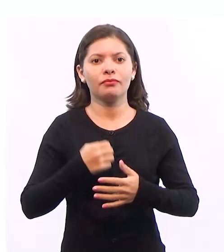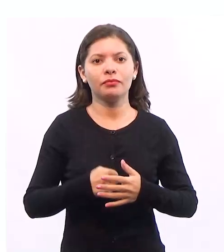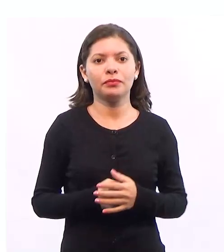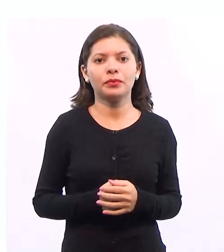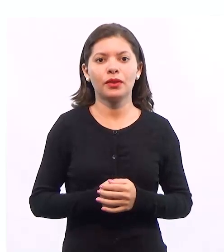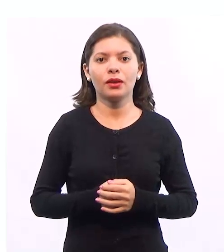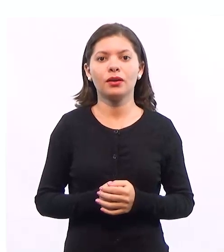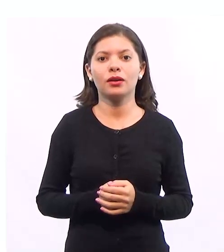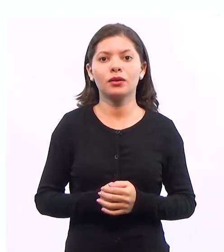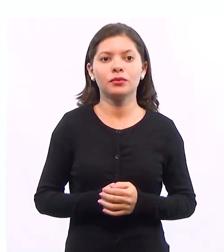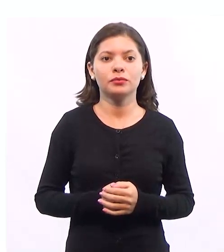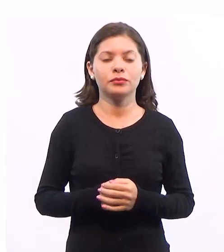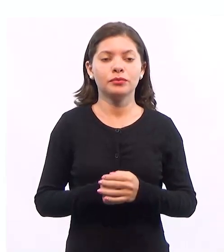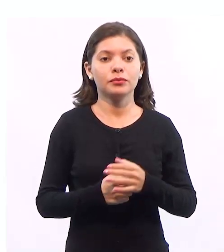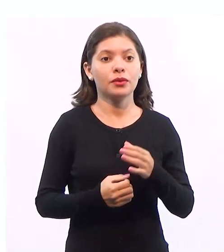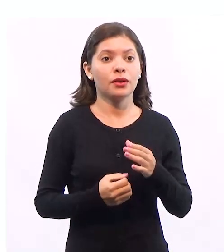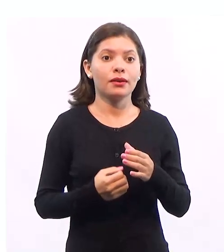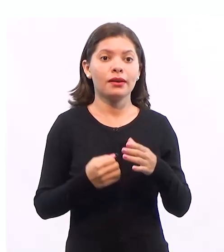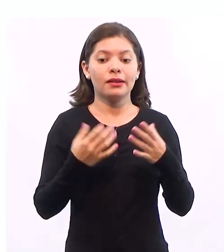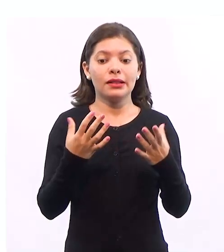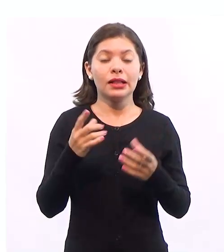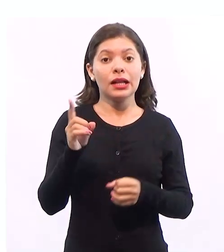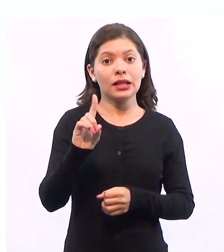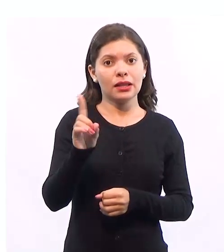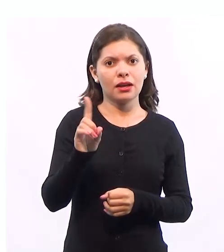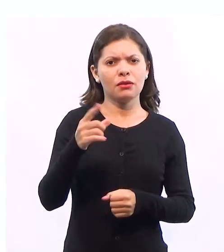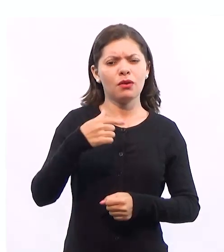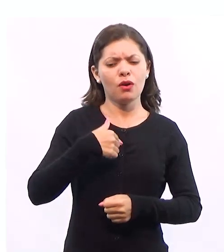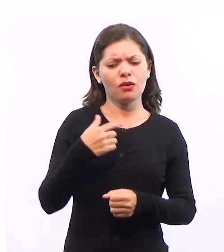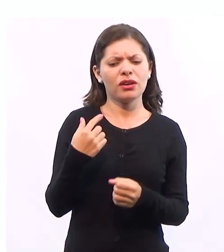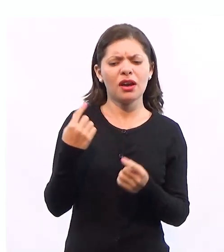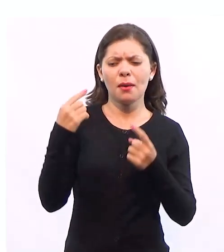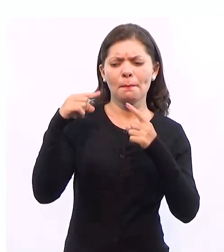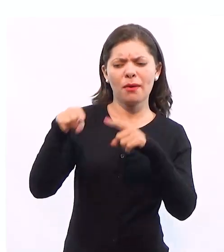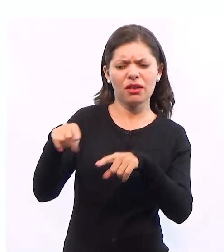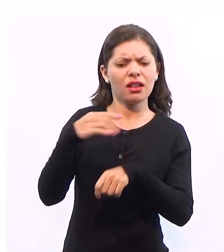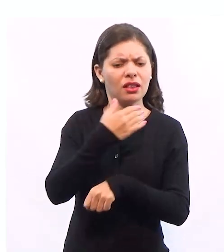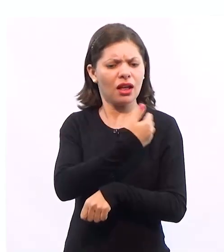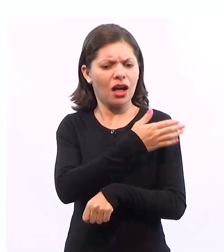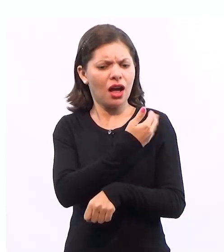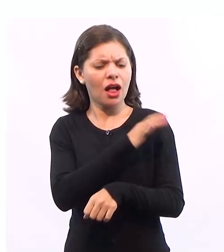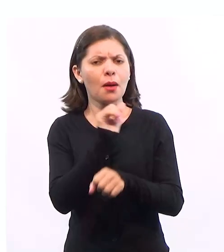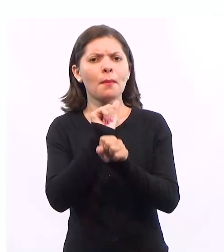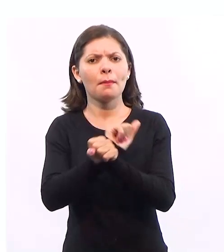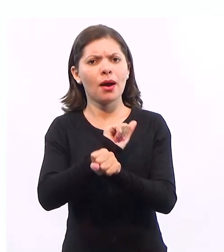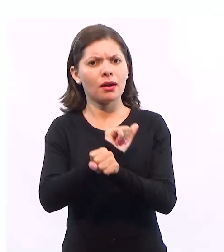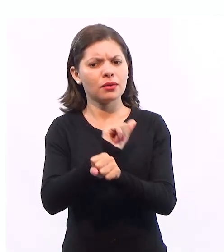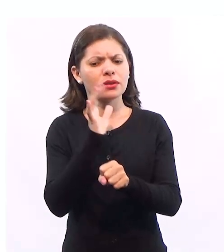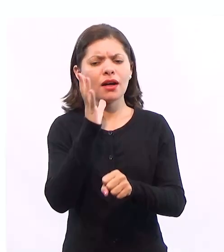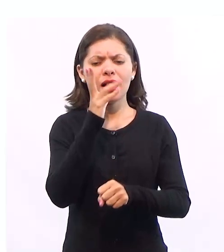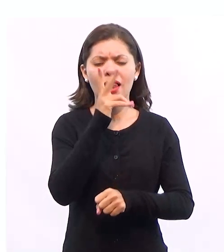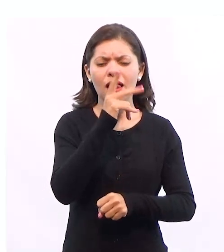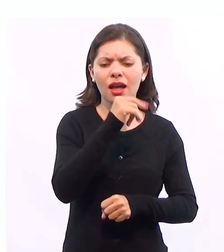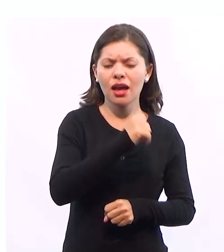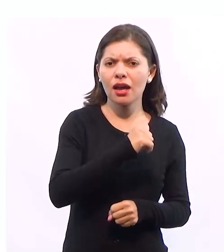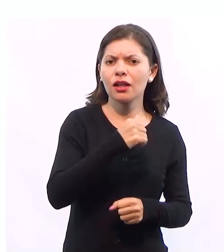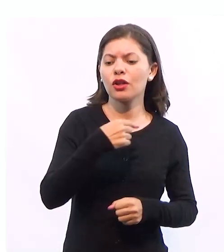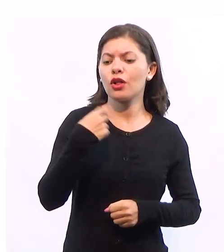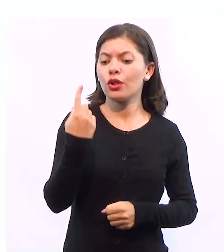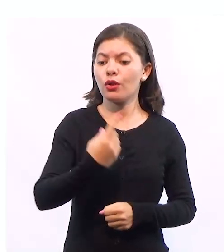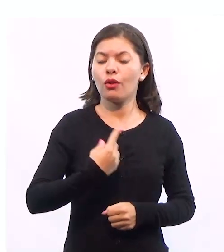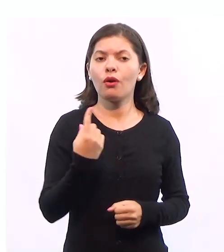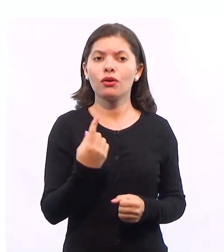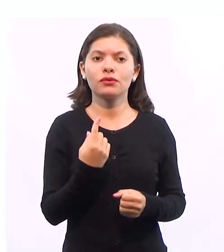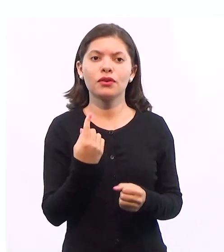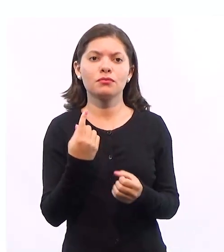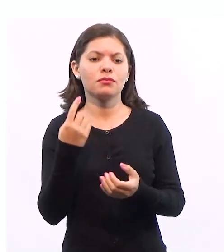ritmo próprio na produção. Opa, não, ó. Nós estamos sendo maltratados, dá uma parada aí nessa produção, vai lento. É nós que vamos determinar esse ritmo aqui.